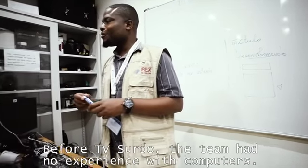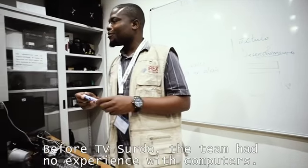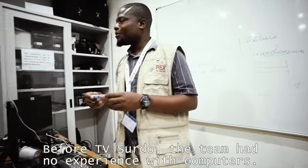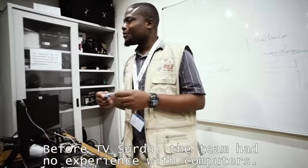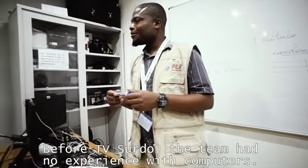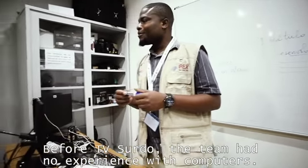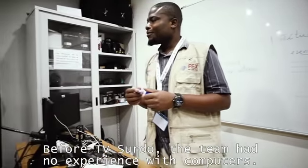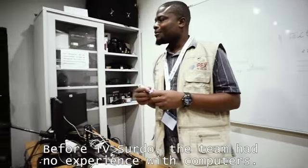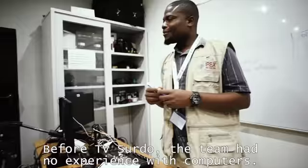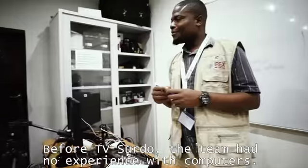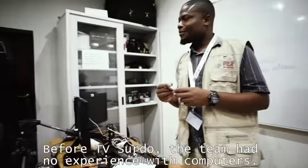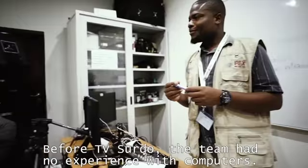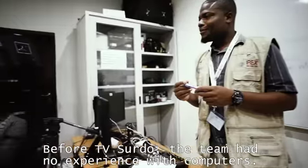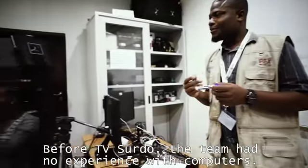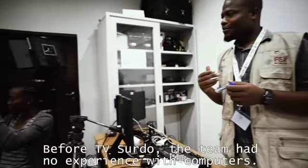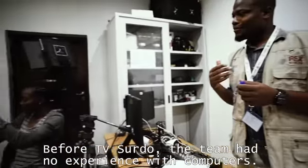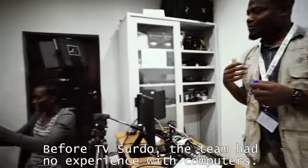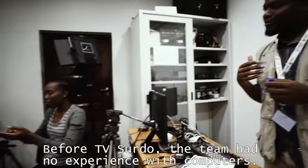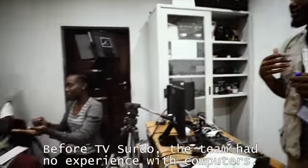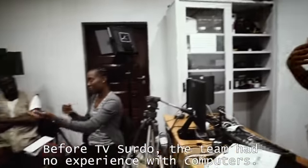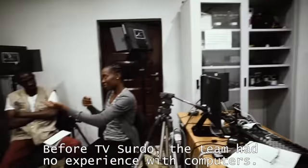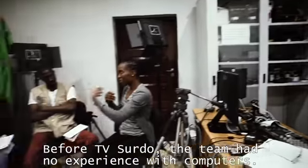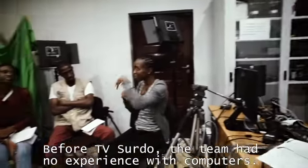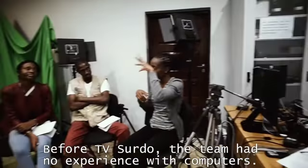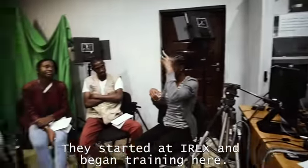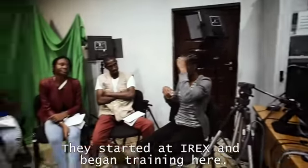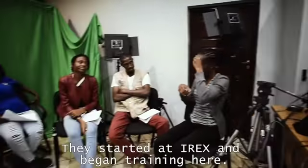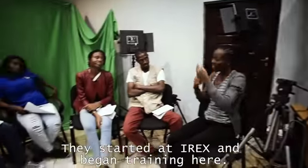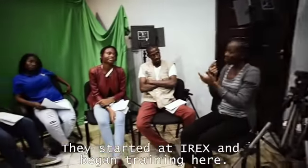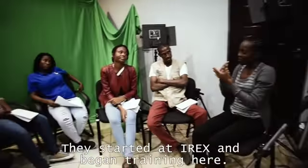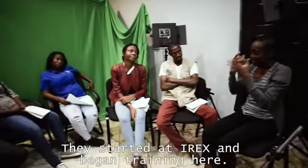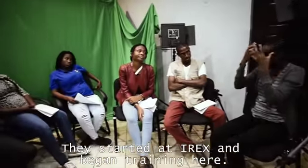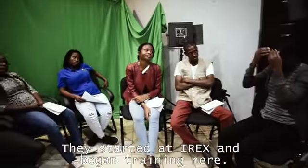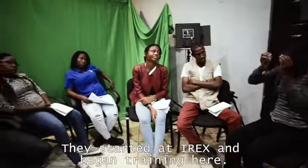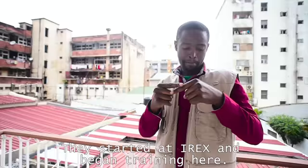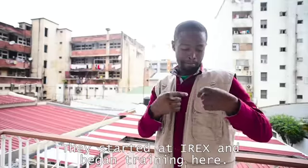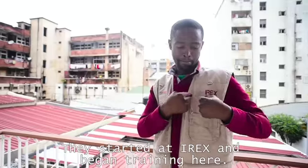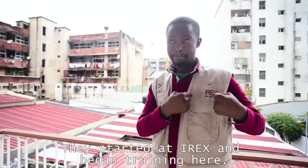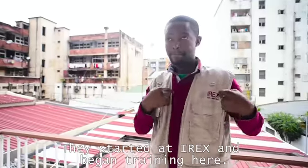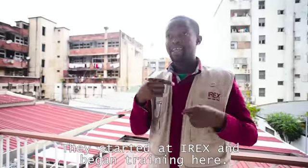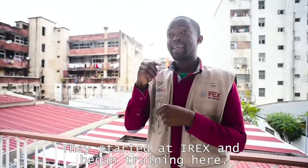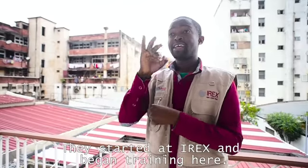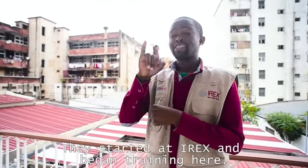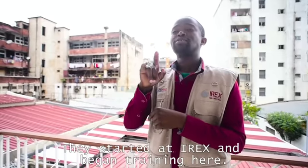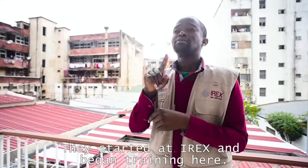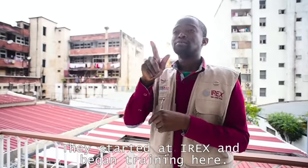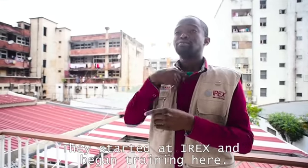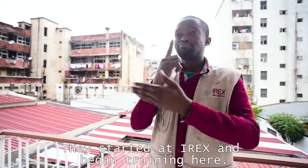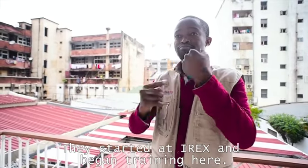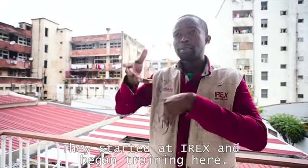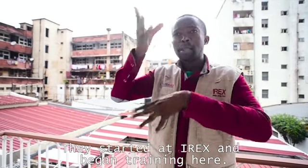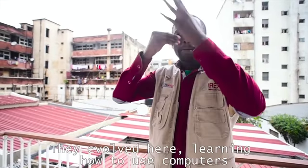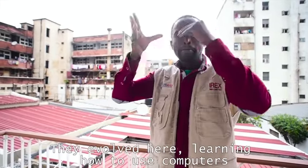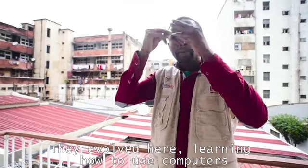Antes, os colegas não tinham nenhuma experiência no uso de computadores. Começaram quando entraram aqui na IREX, iniciaram o seu